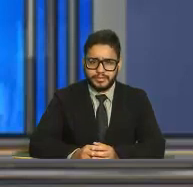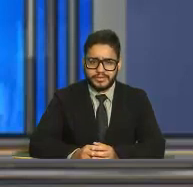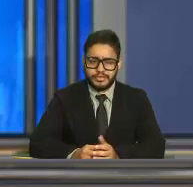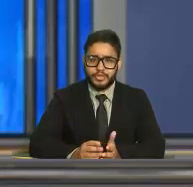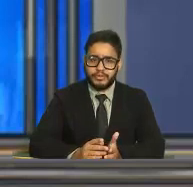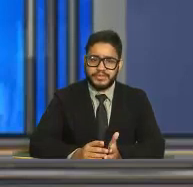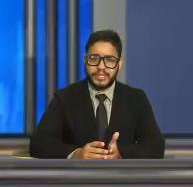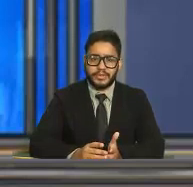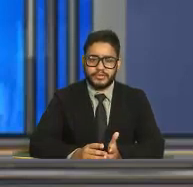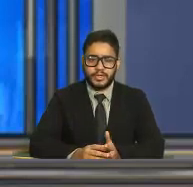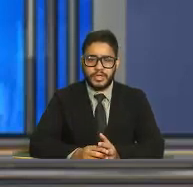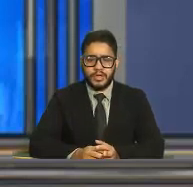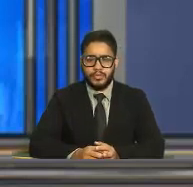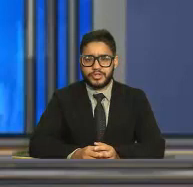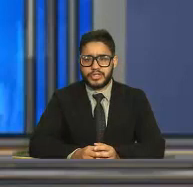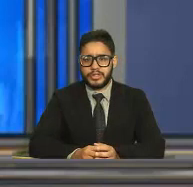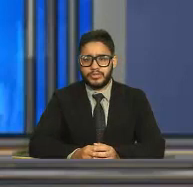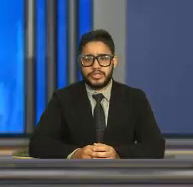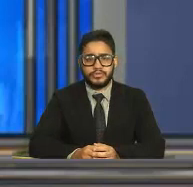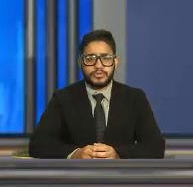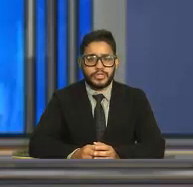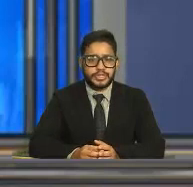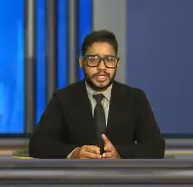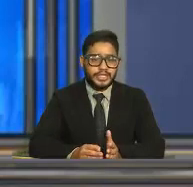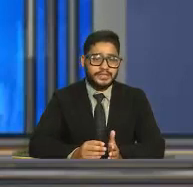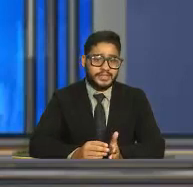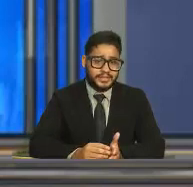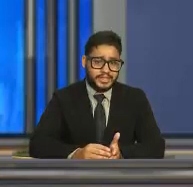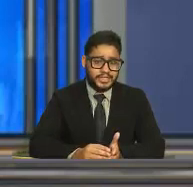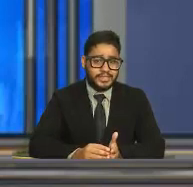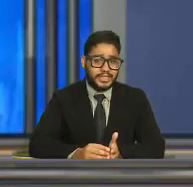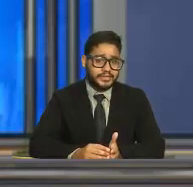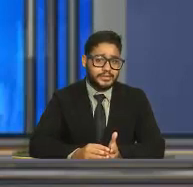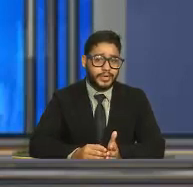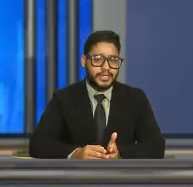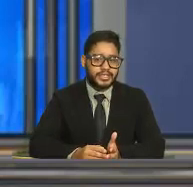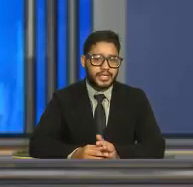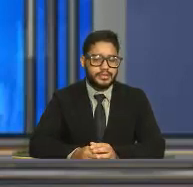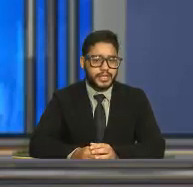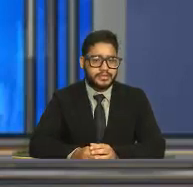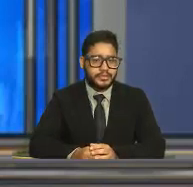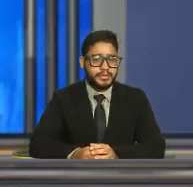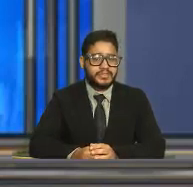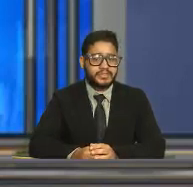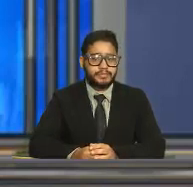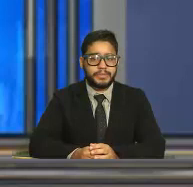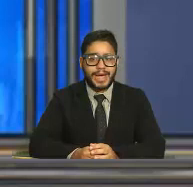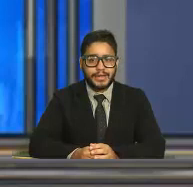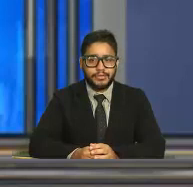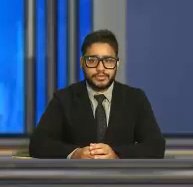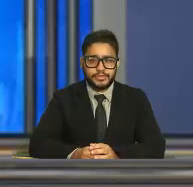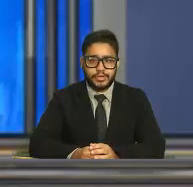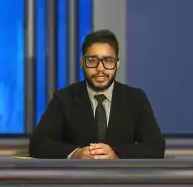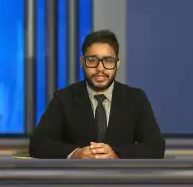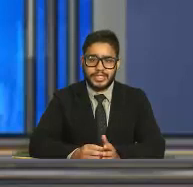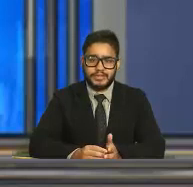na formação de novos cidadãos. O projeto inclui instruções de cidadania, trânsito, ética, educação e prevenção primária